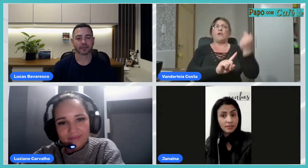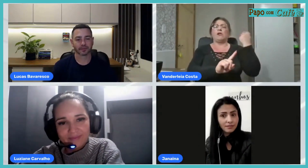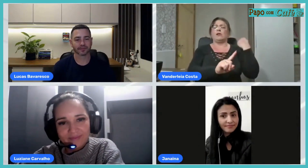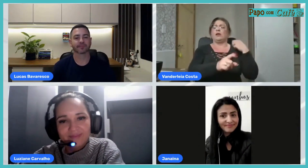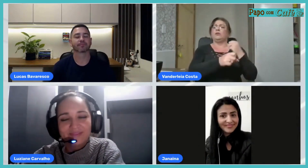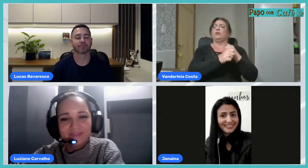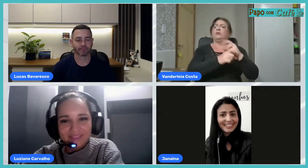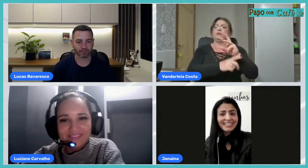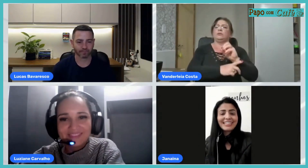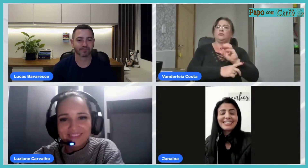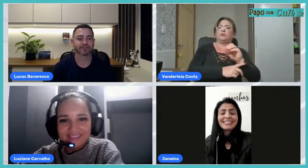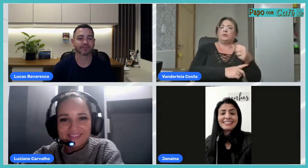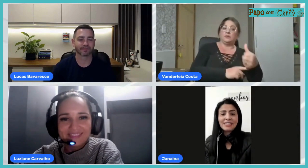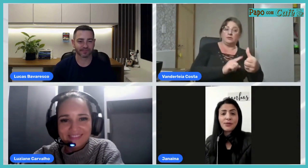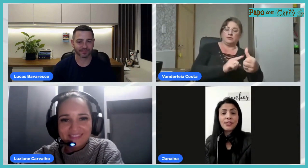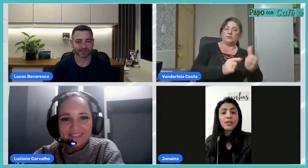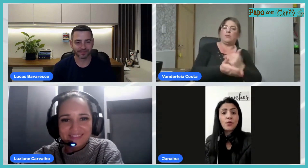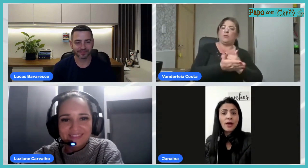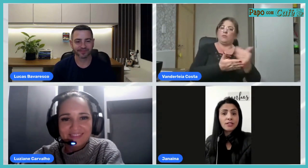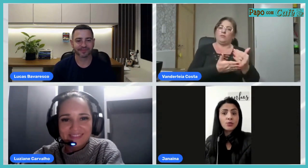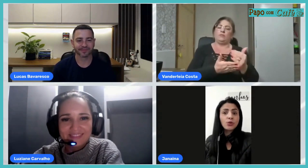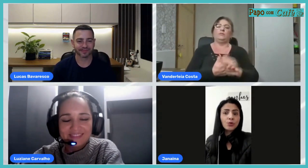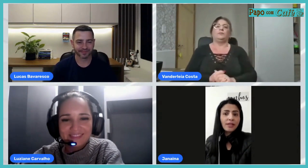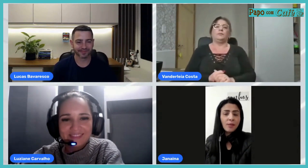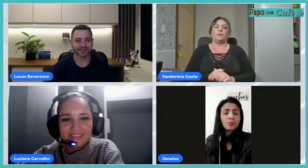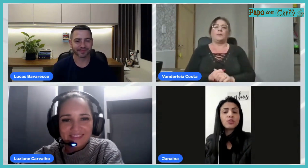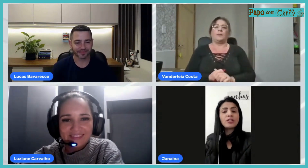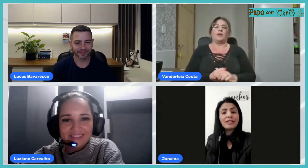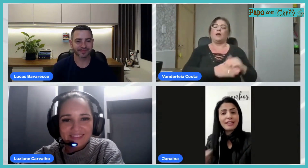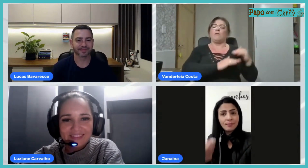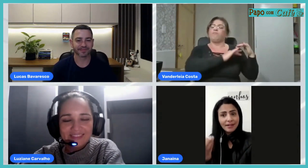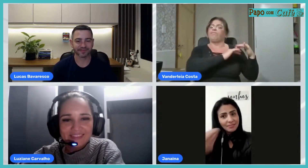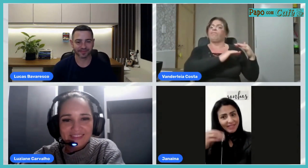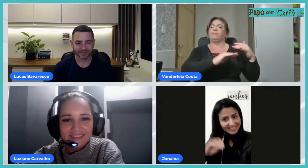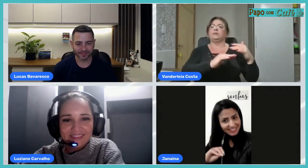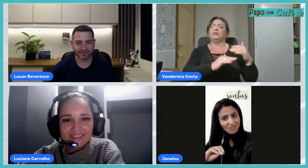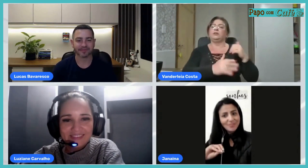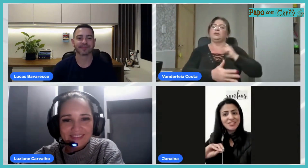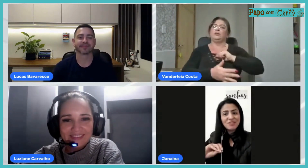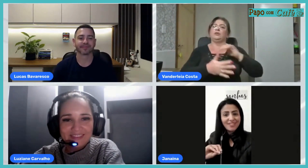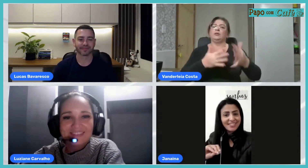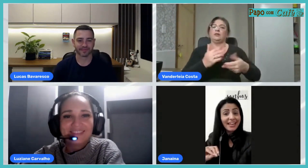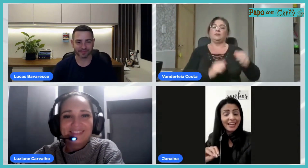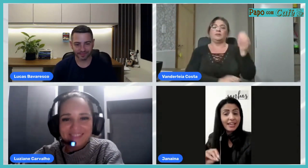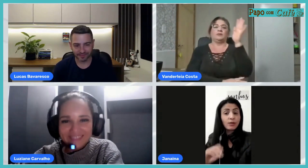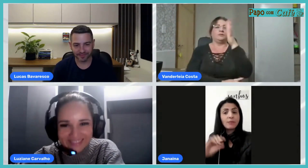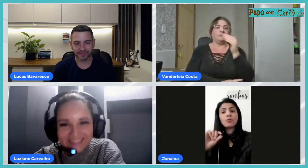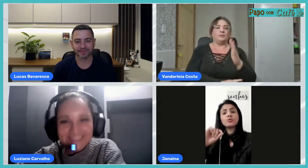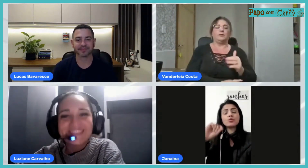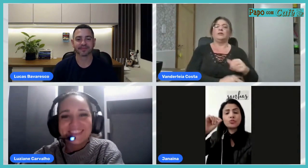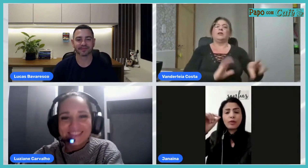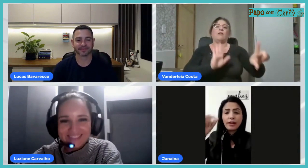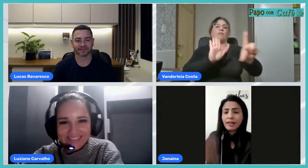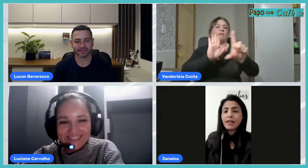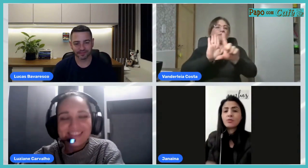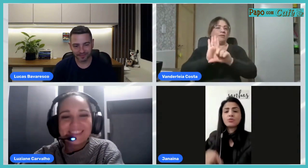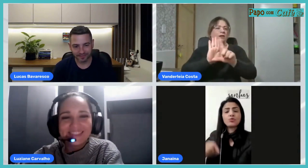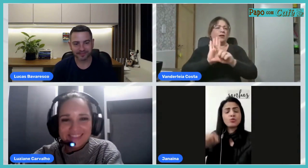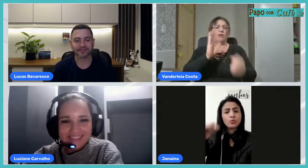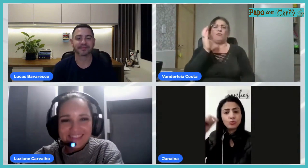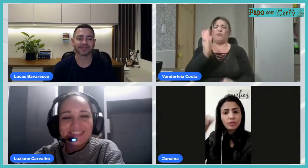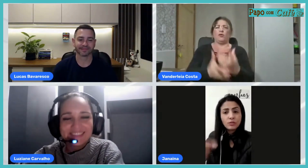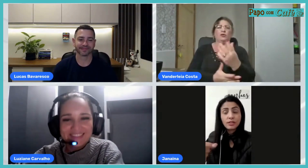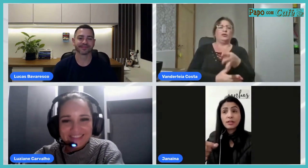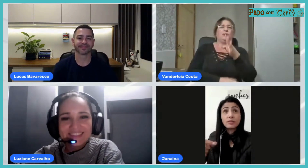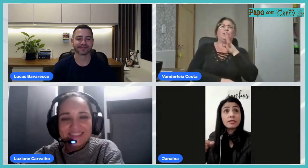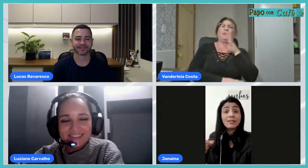2006. Então aí eu tenho quase todo o tempo de Libras Brasil, praticamente, da lei. Eu lembro quando surgiu a lei, quando